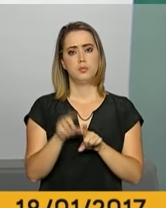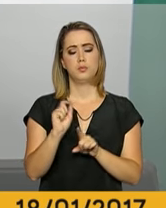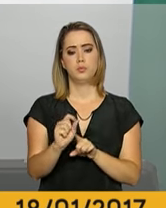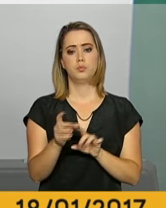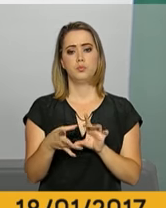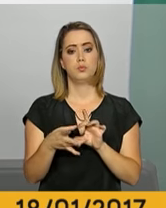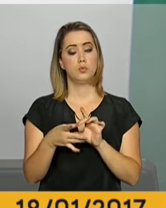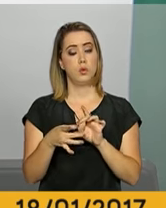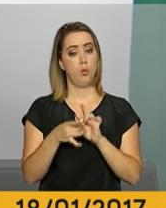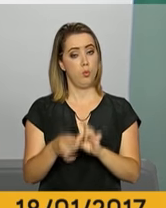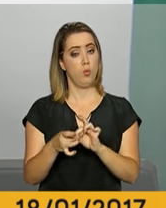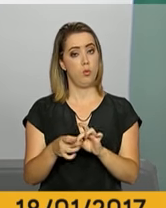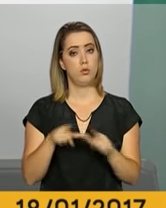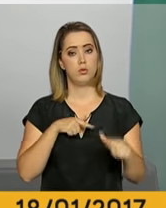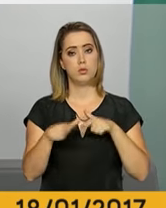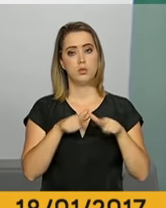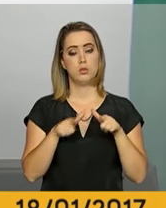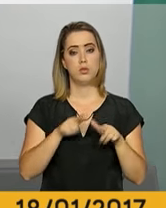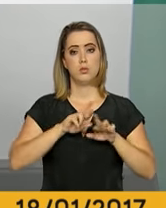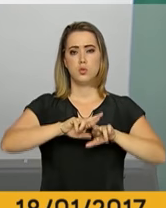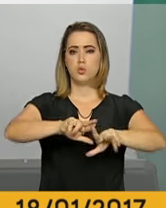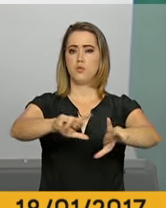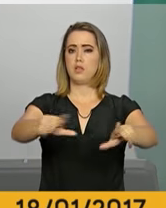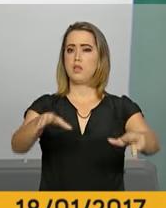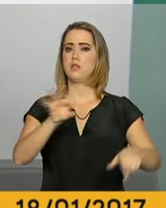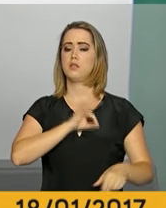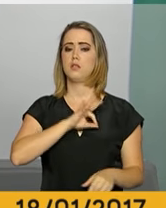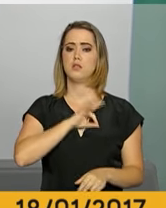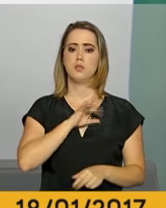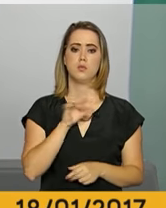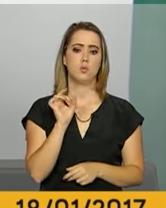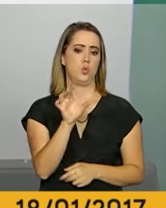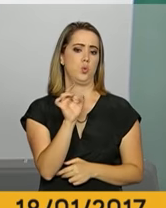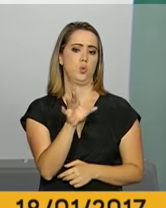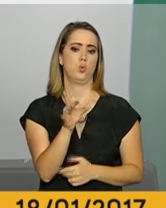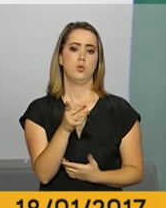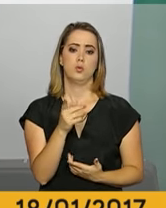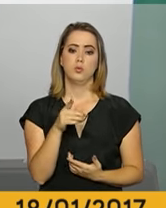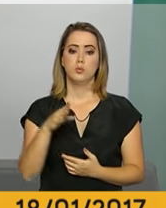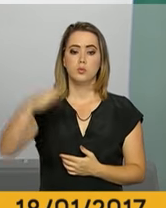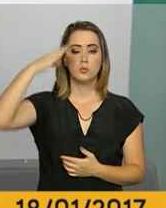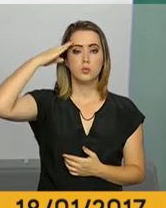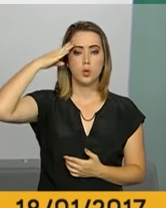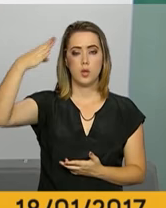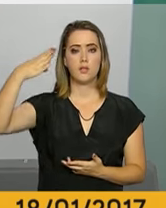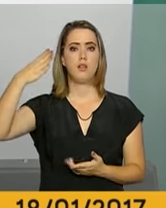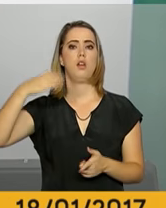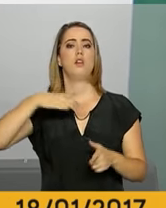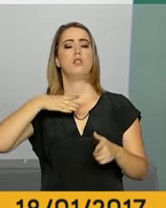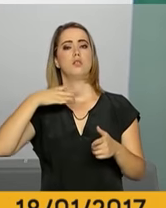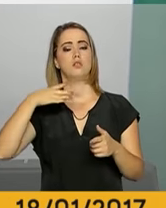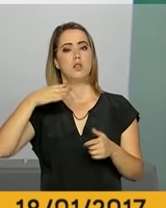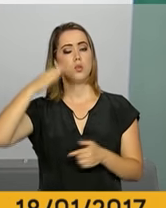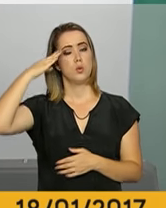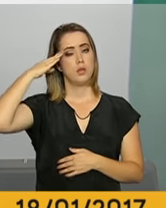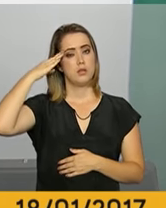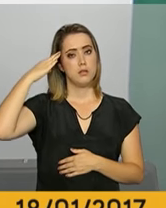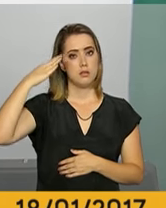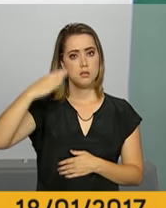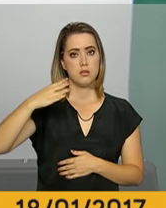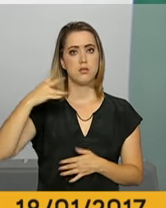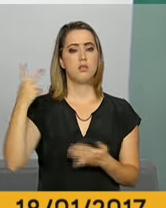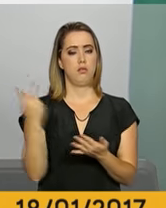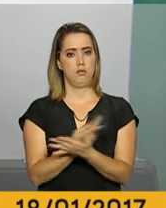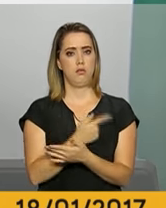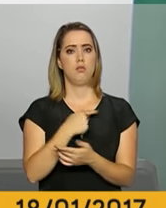integração também dos trabalhos das várias polícias, né? Não só do Exército, que fará, aliás, das Forças Armadas, que